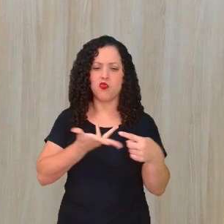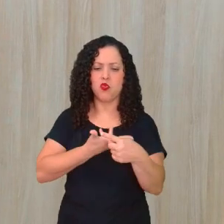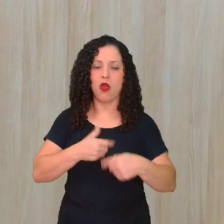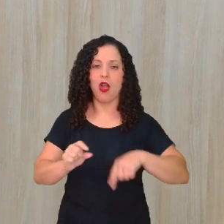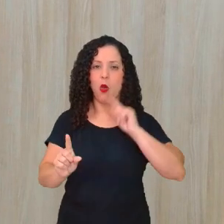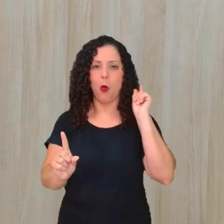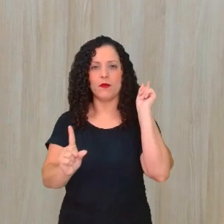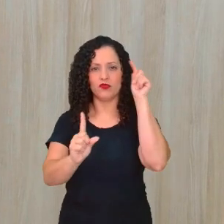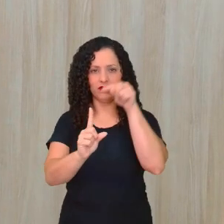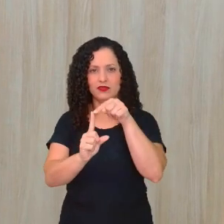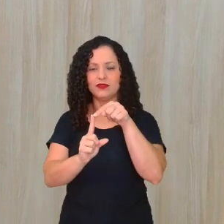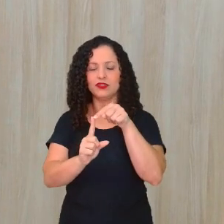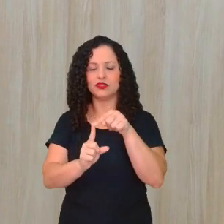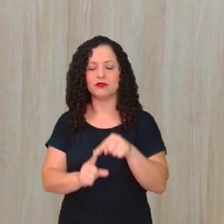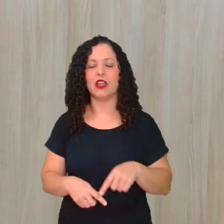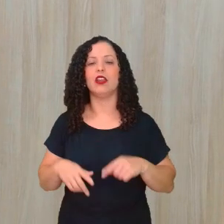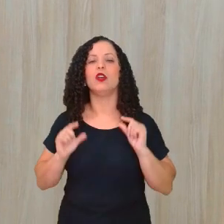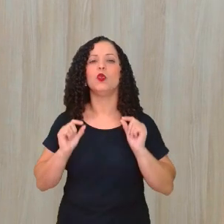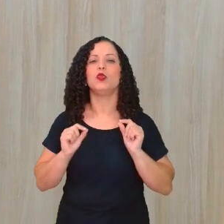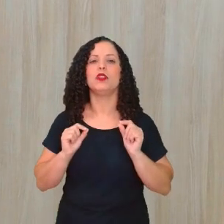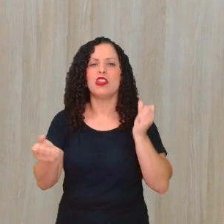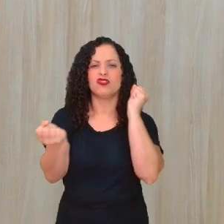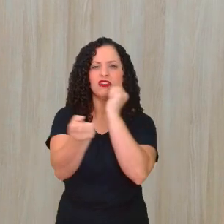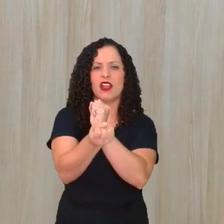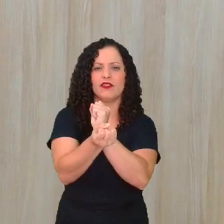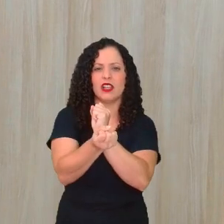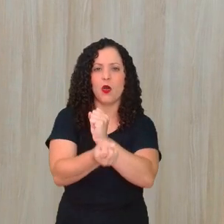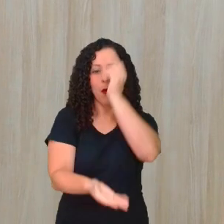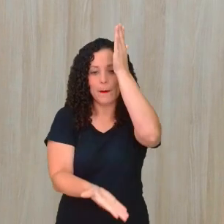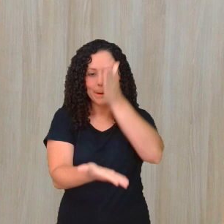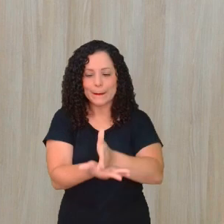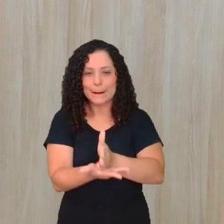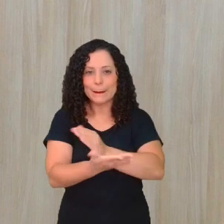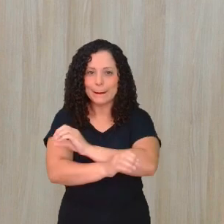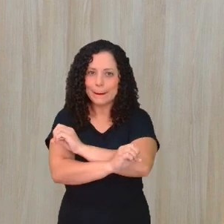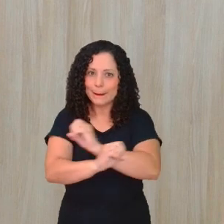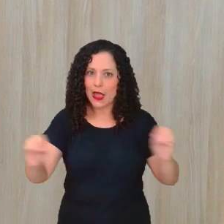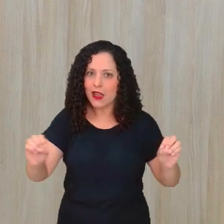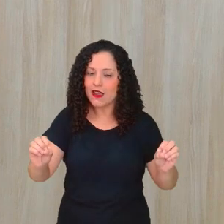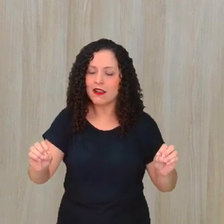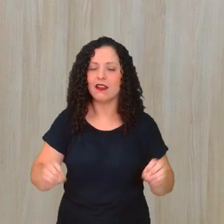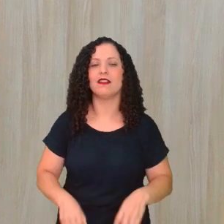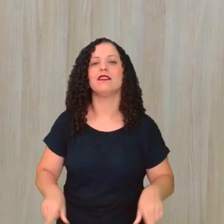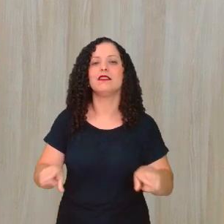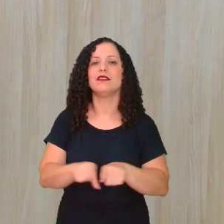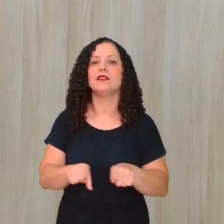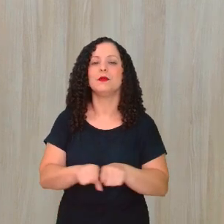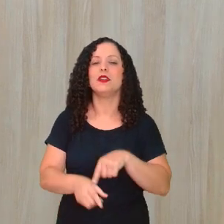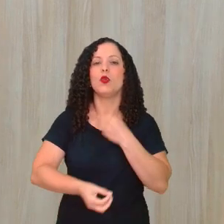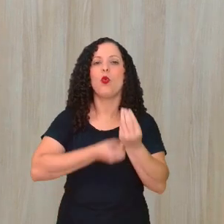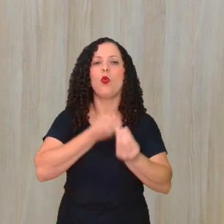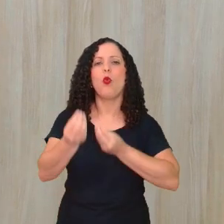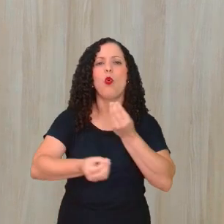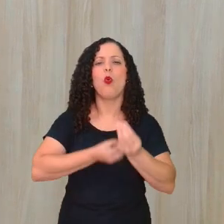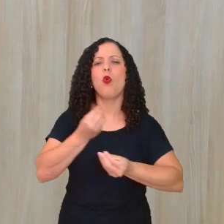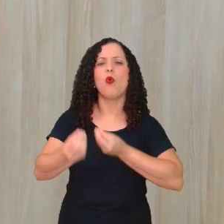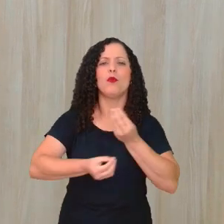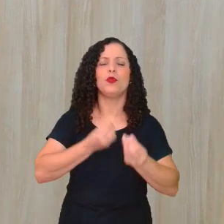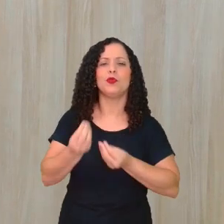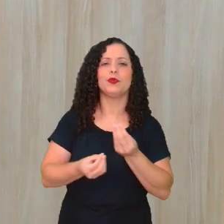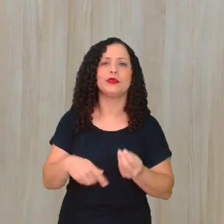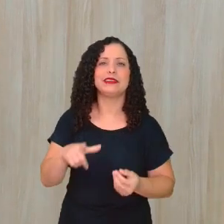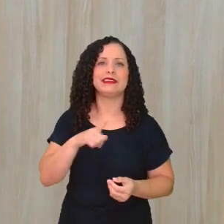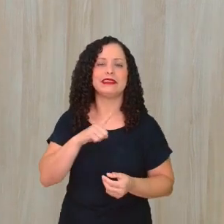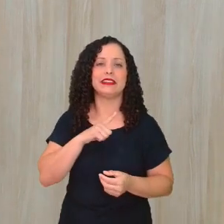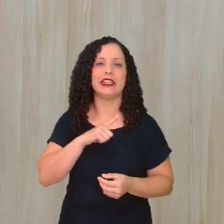essa revolta, né, abolição da escravidão, né, a questão ali do combate sobre a